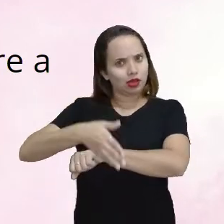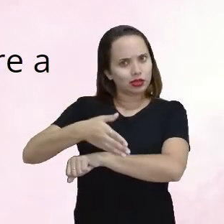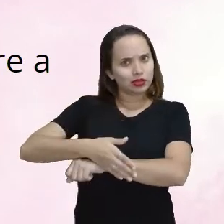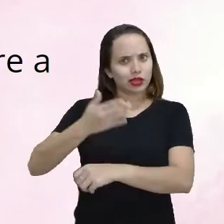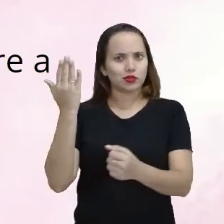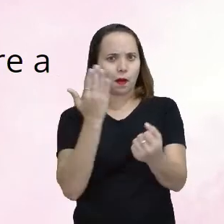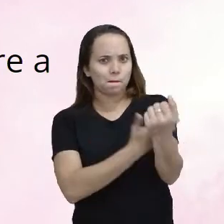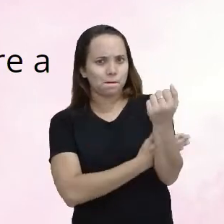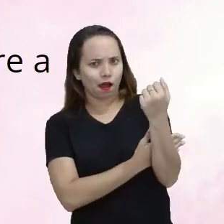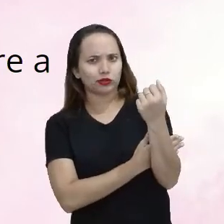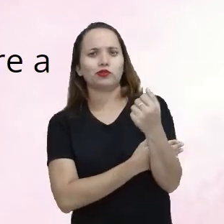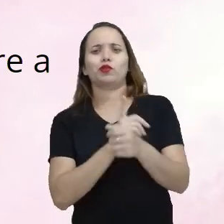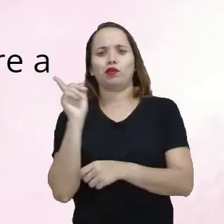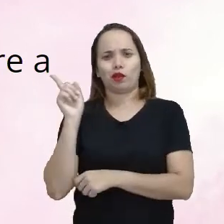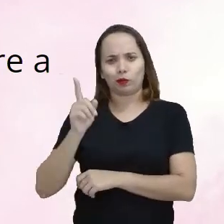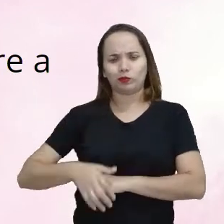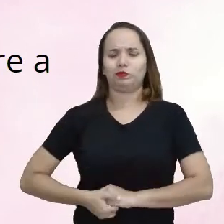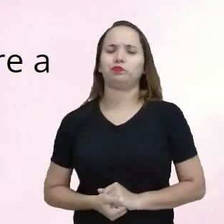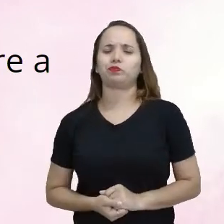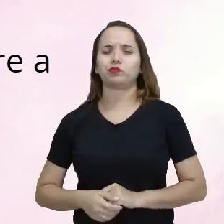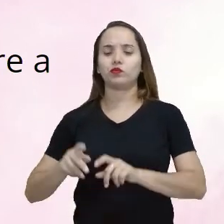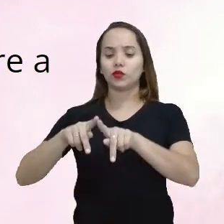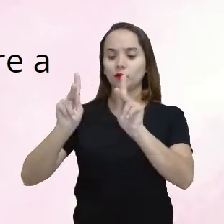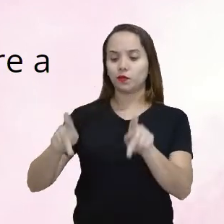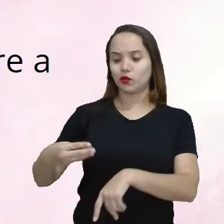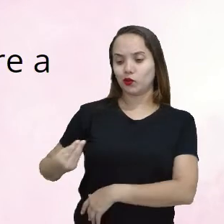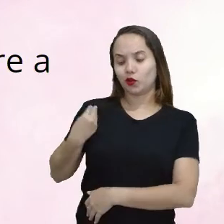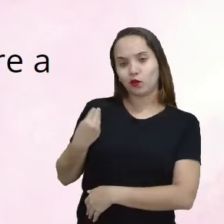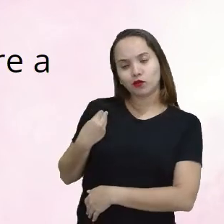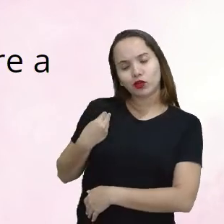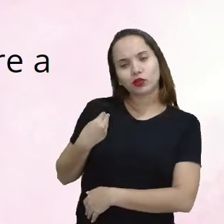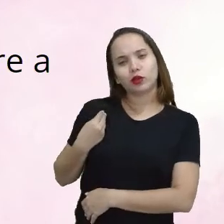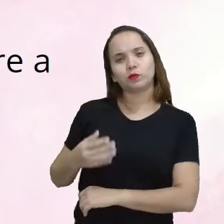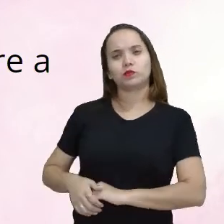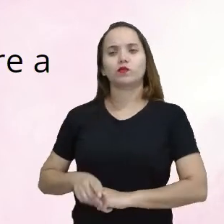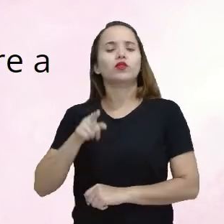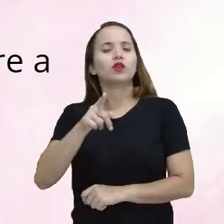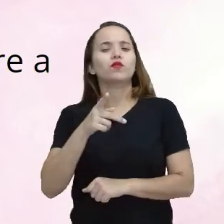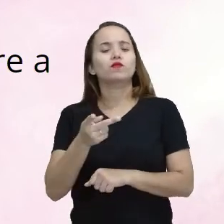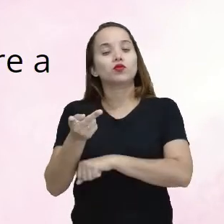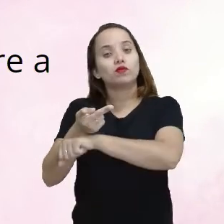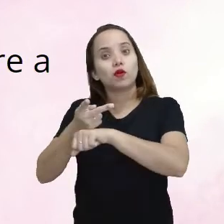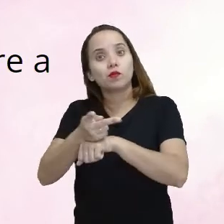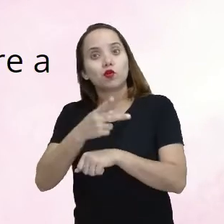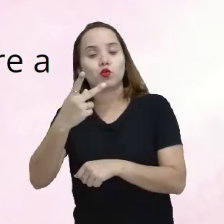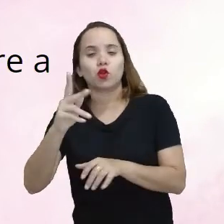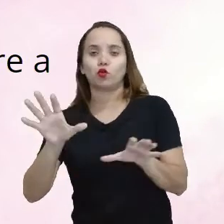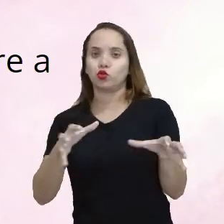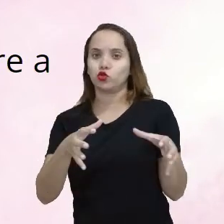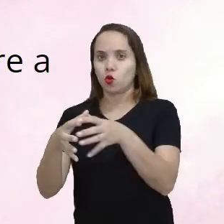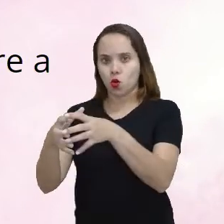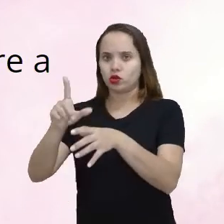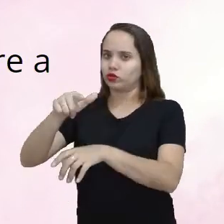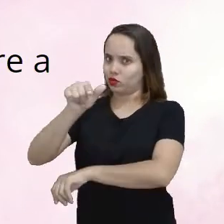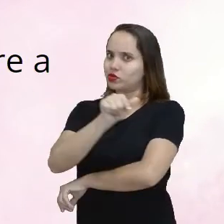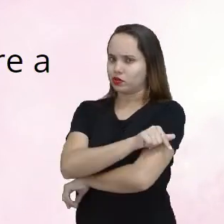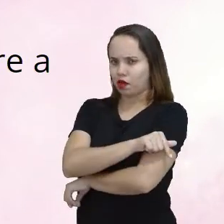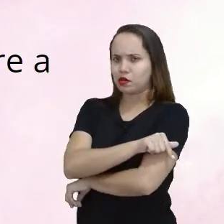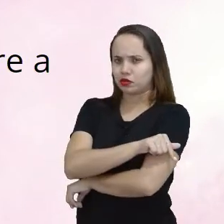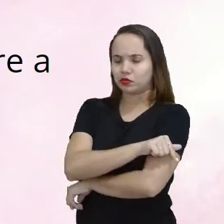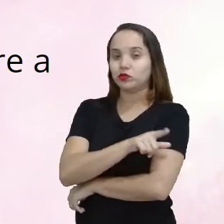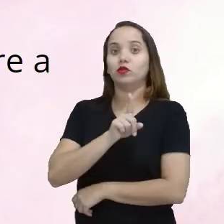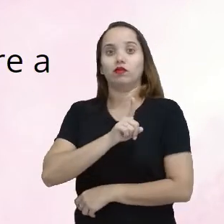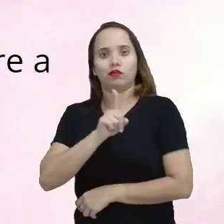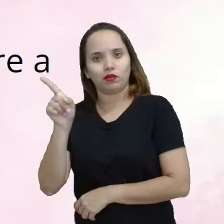Vida, o link lá para o Projeto de Vida. Em Projeto de Vida, você procura o seu ano, Sétimo né? ano. O sétimo ano. E lá no sétimo